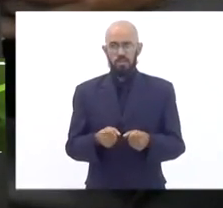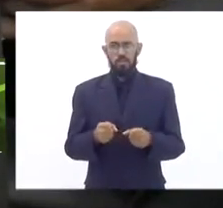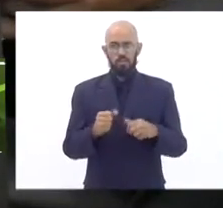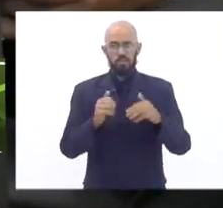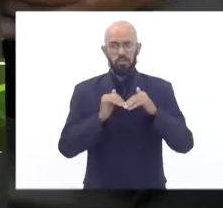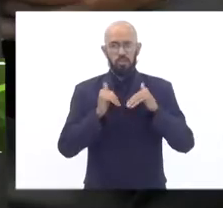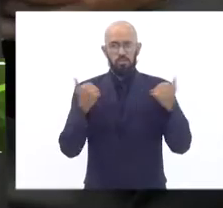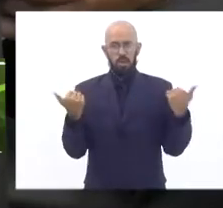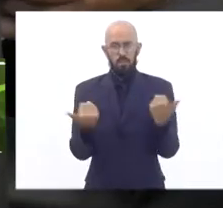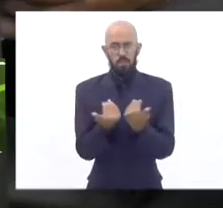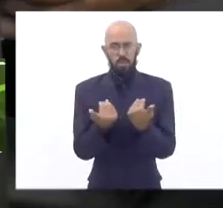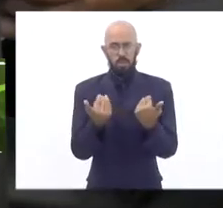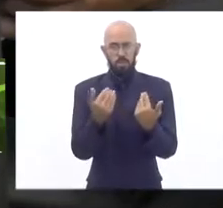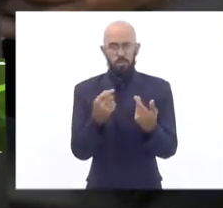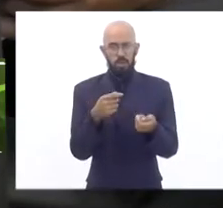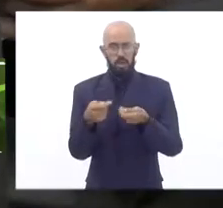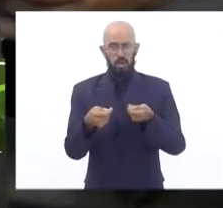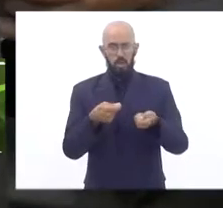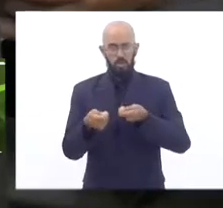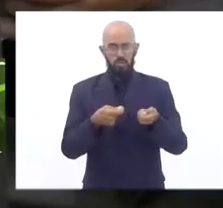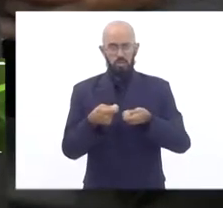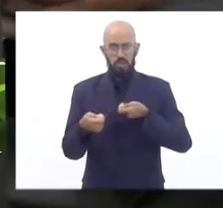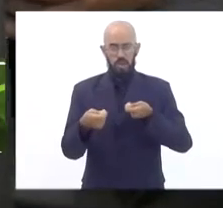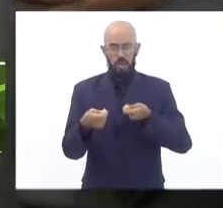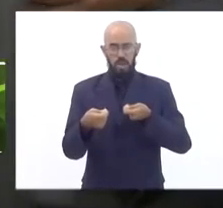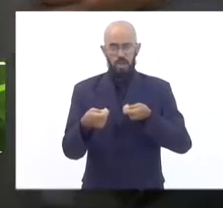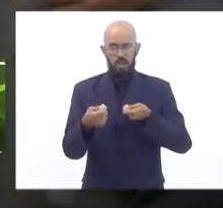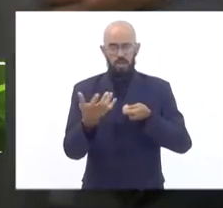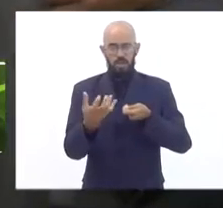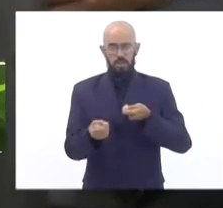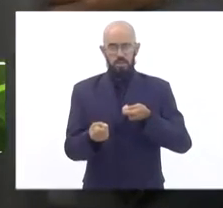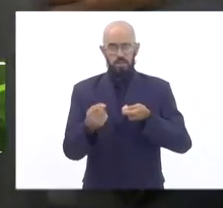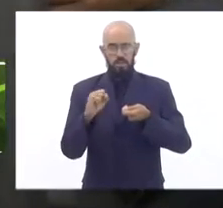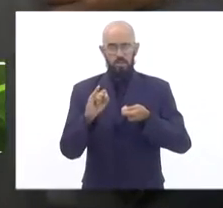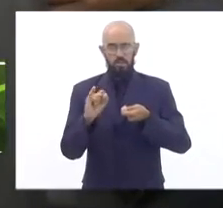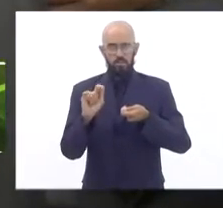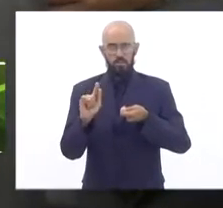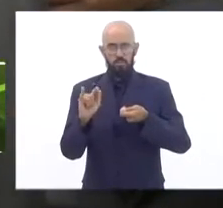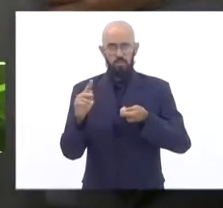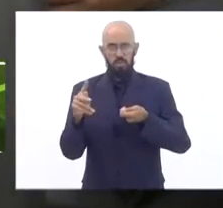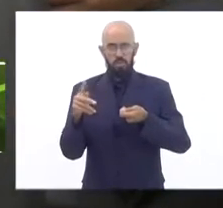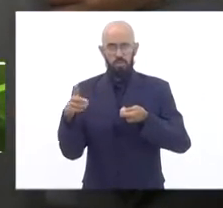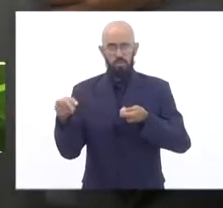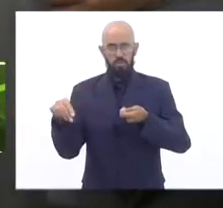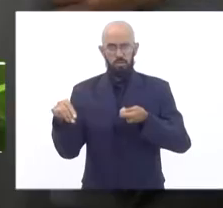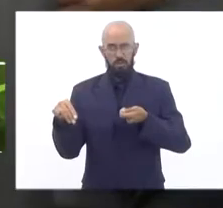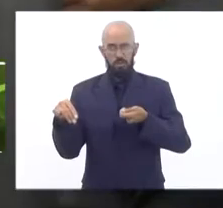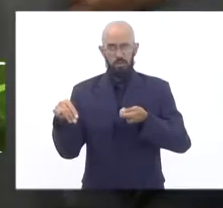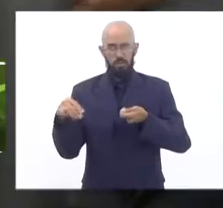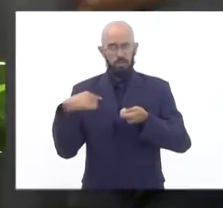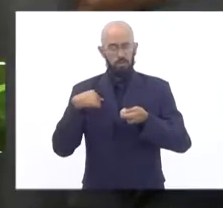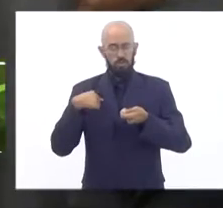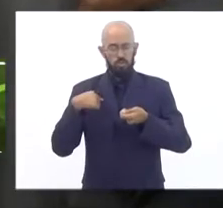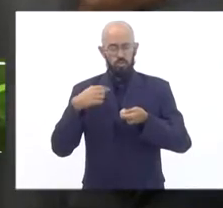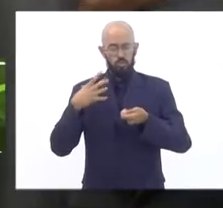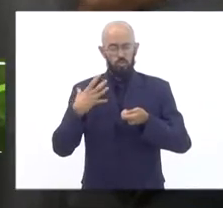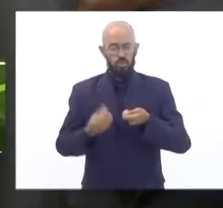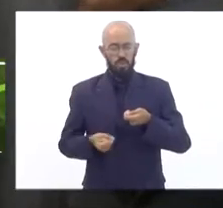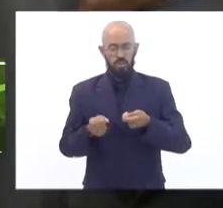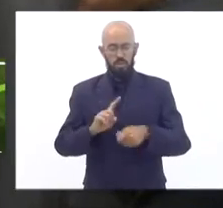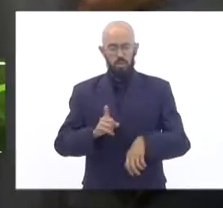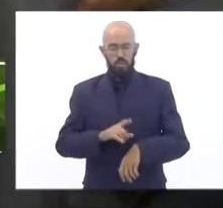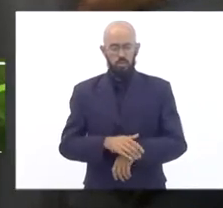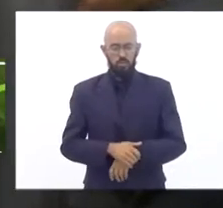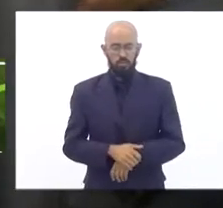negociação para trabalhar na questão do IGPM. Isso eu não aceito. Então, feitas